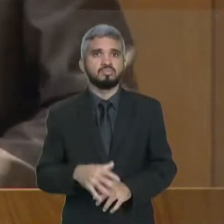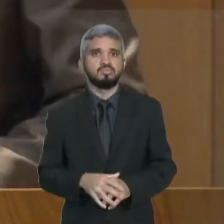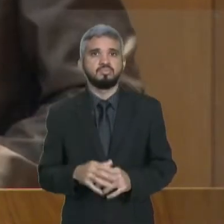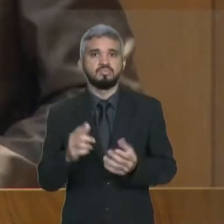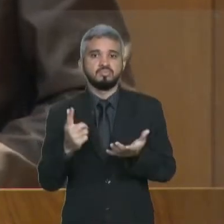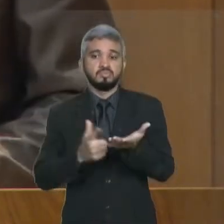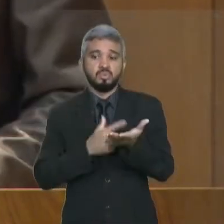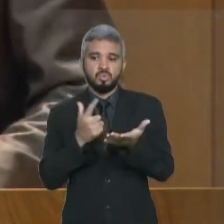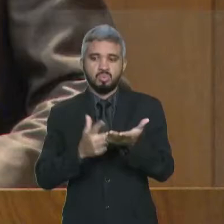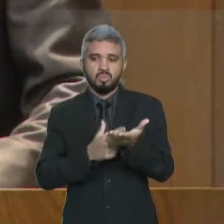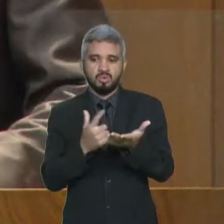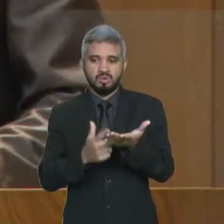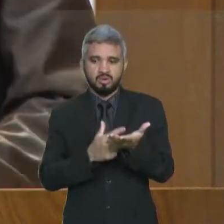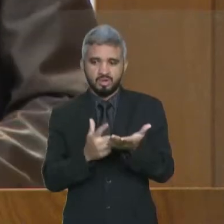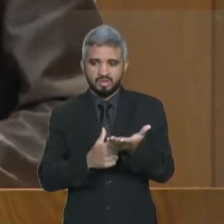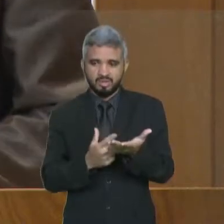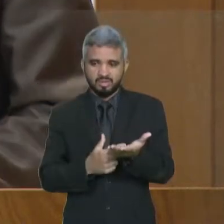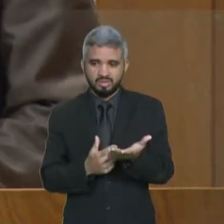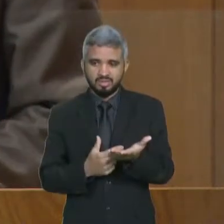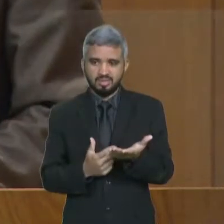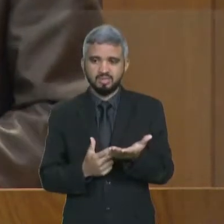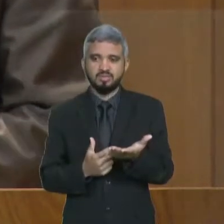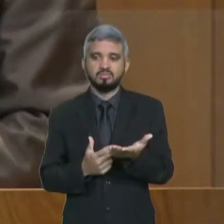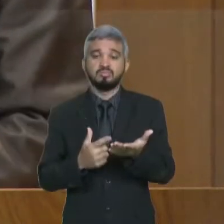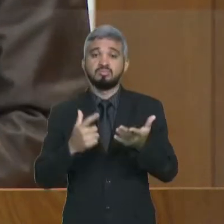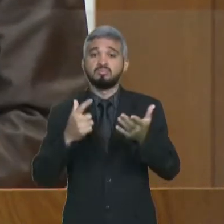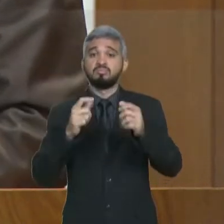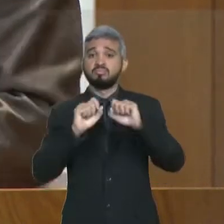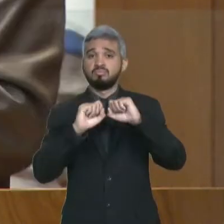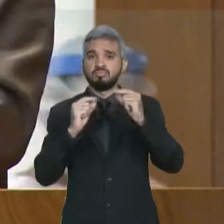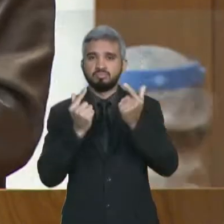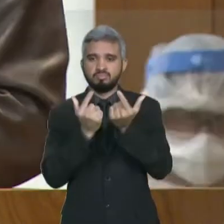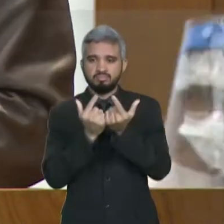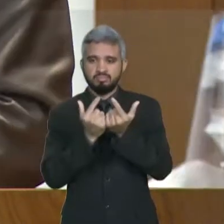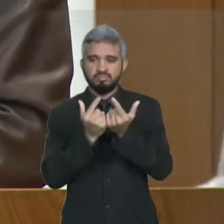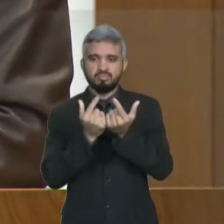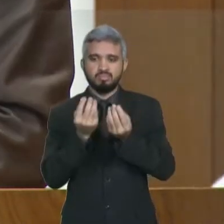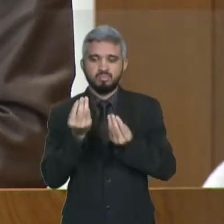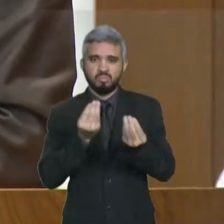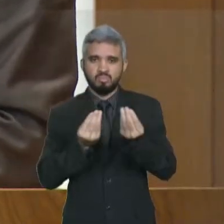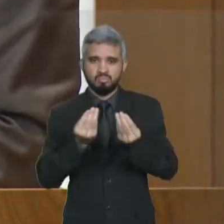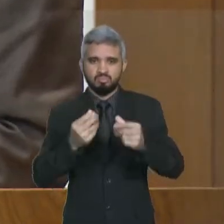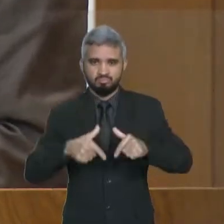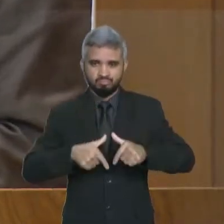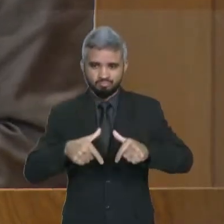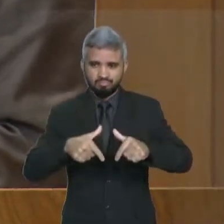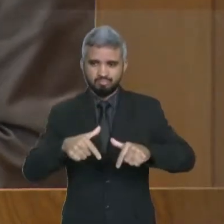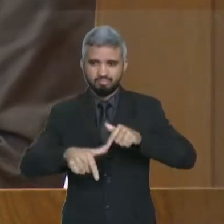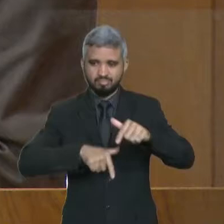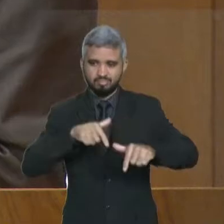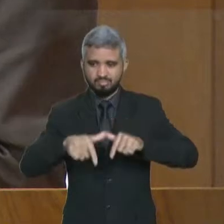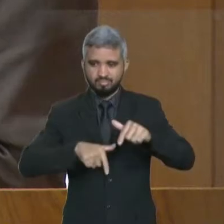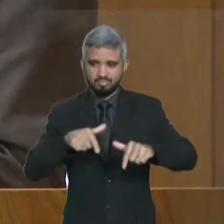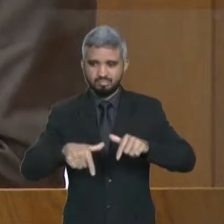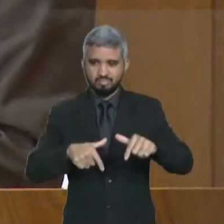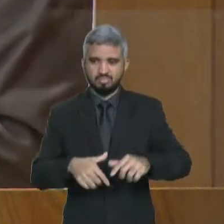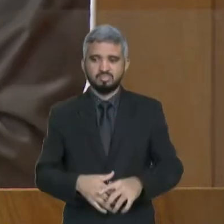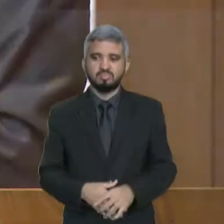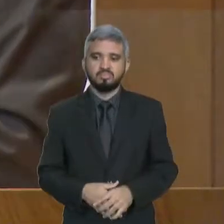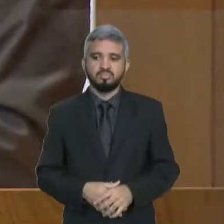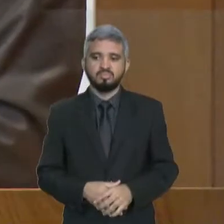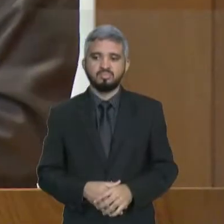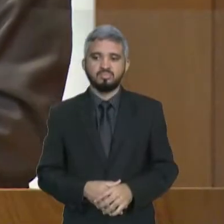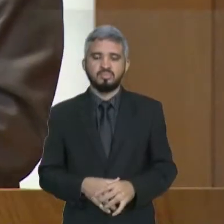funcionamento das da Assembleia porque é similar e ao funcionamento das câmaras